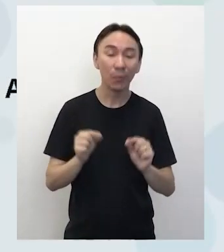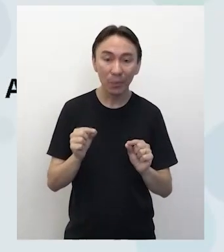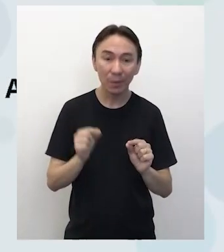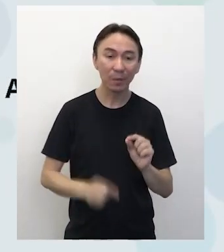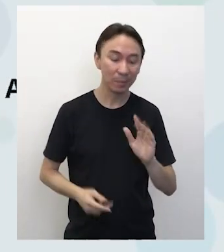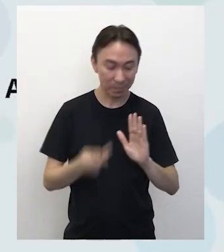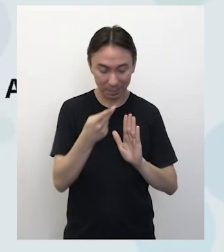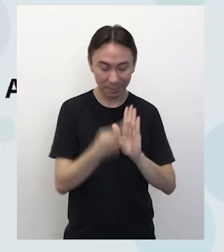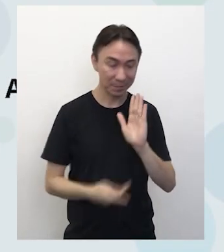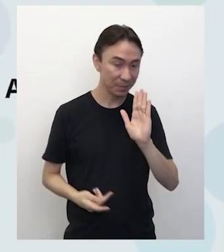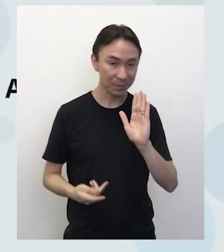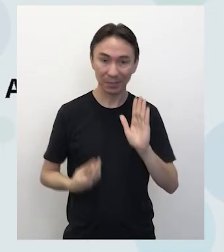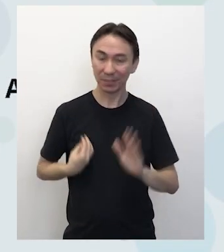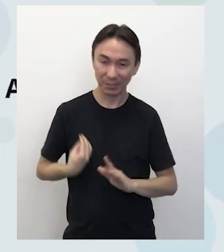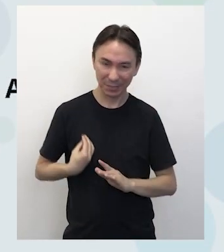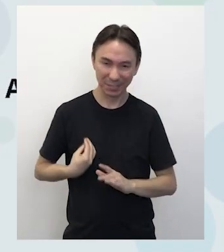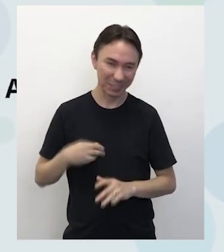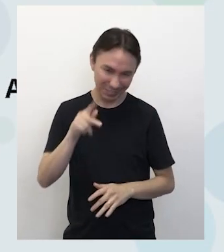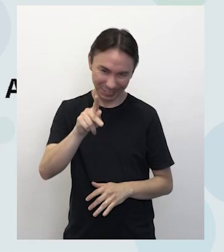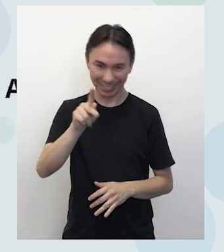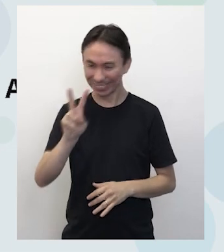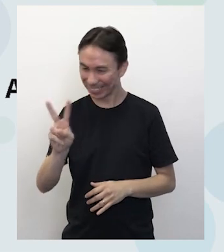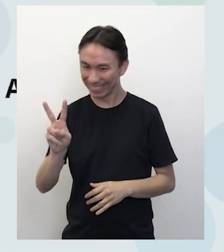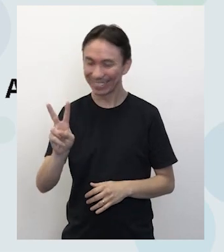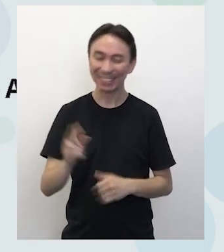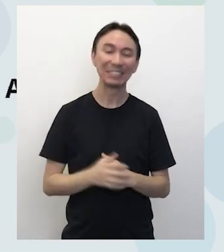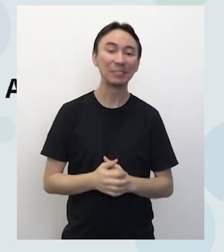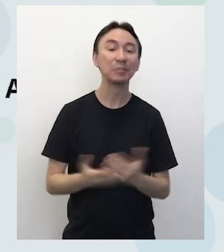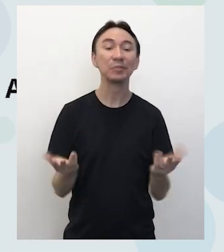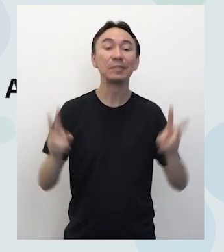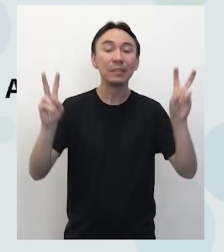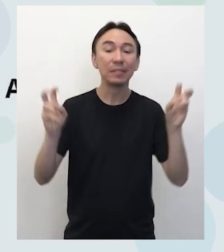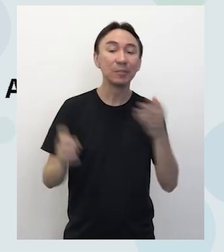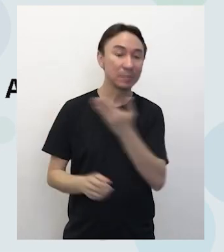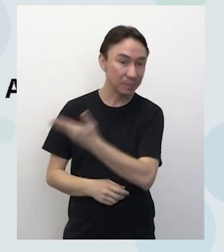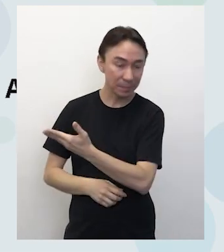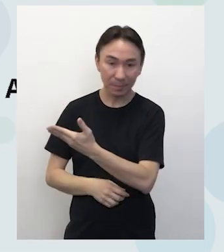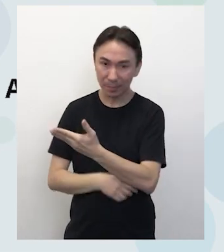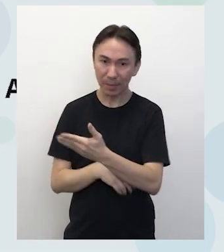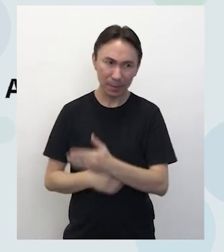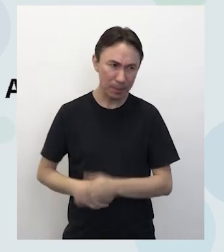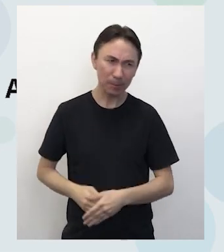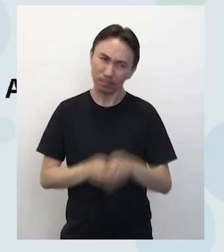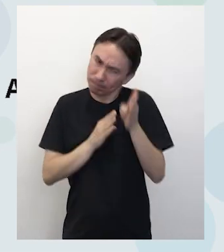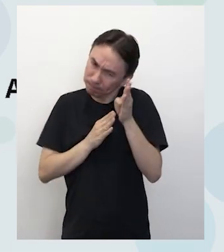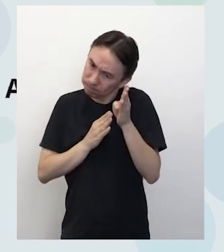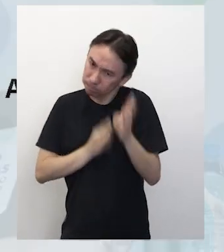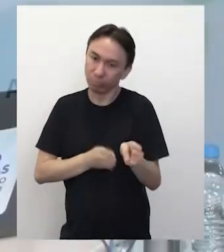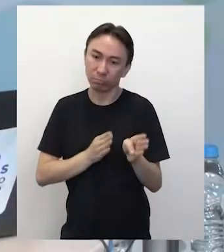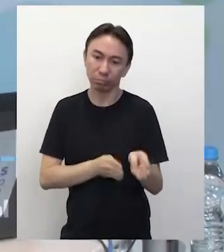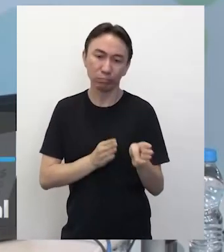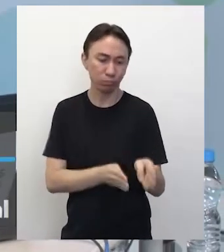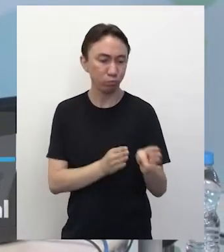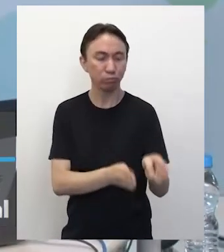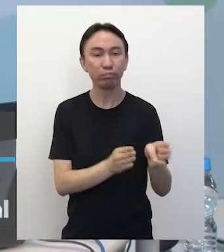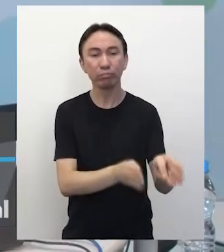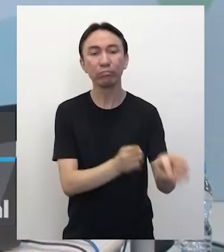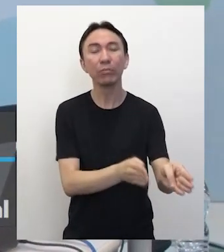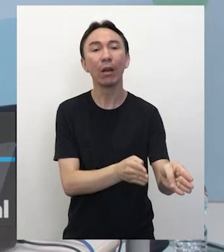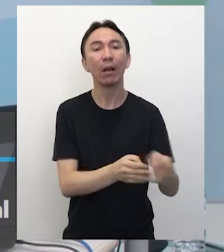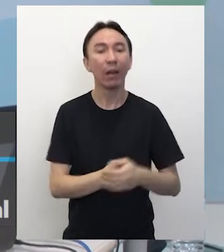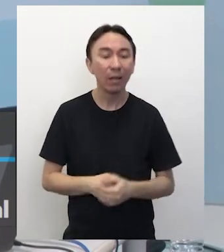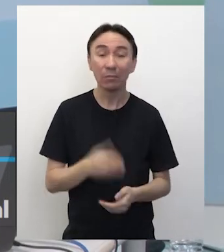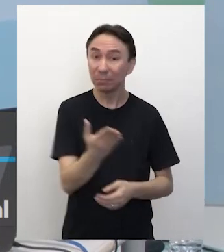PV, Projeto de Vida, com o nosso tema Missão Permanente. Então, vocês estão convocados aí para a